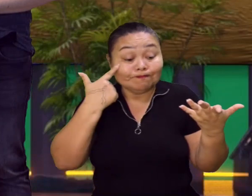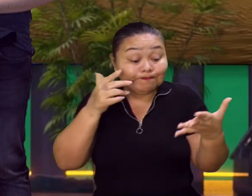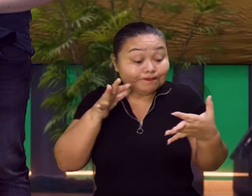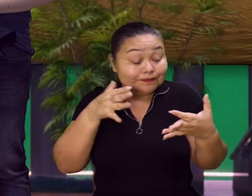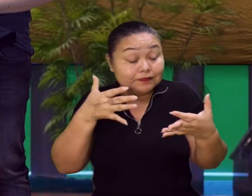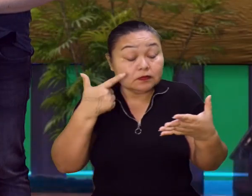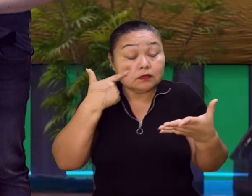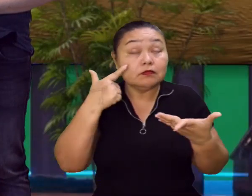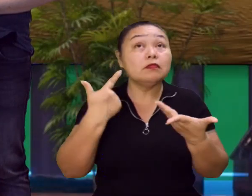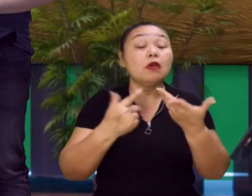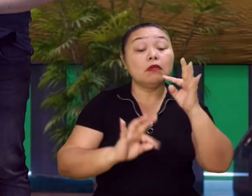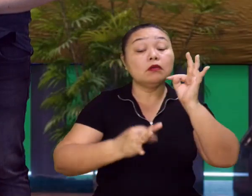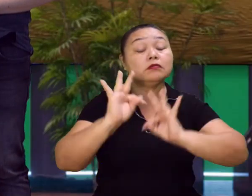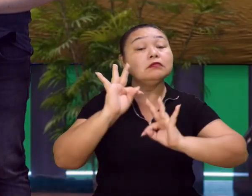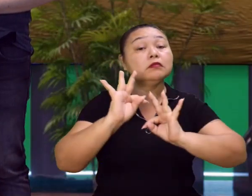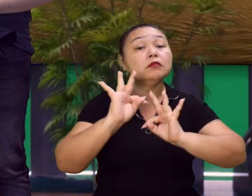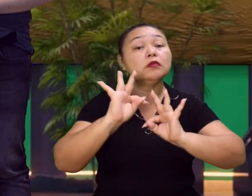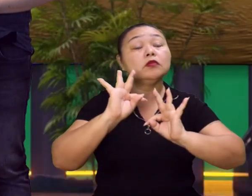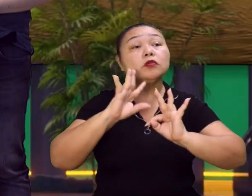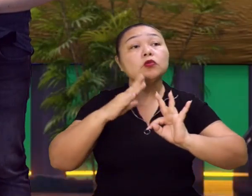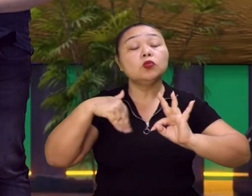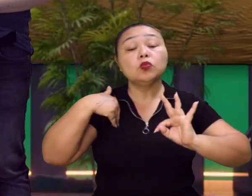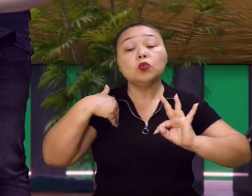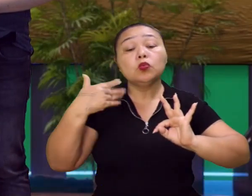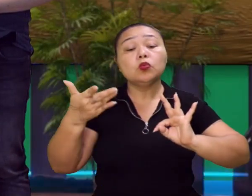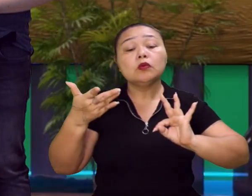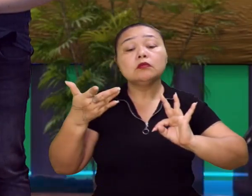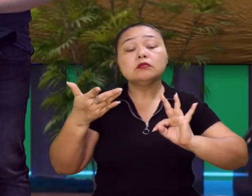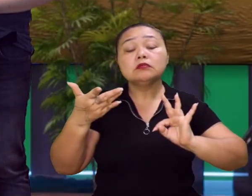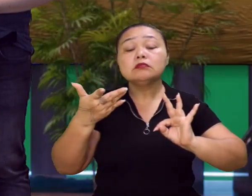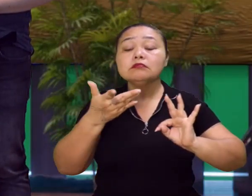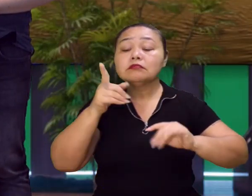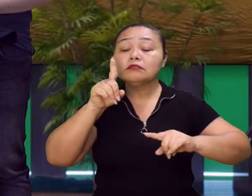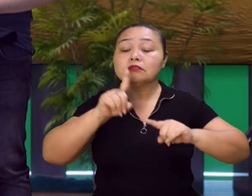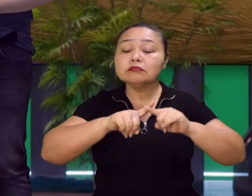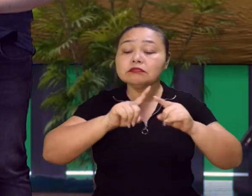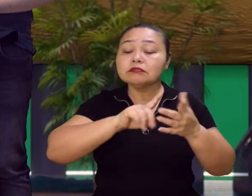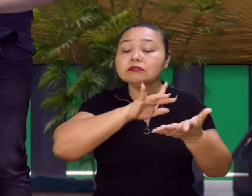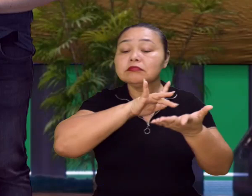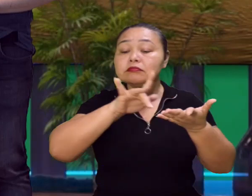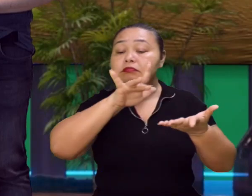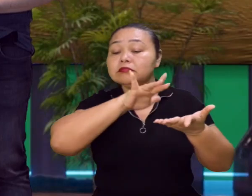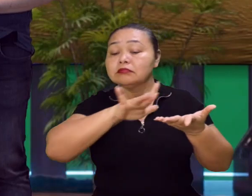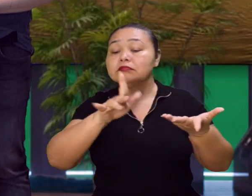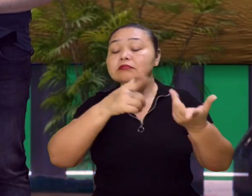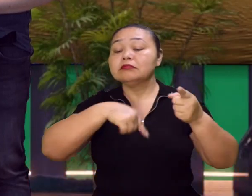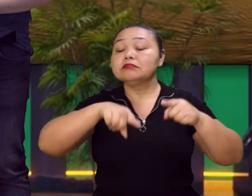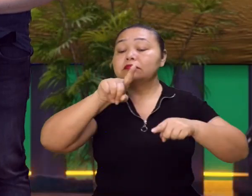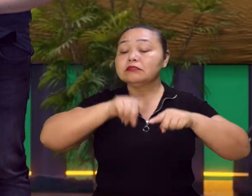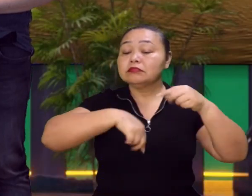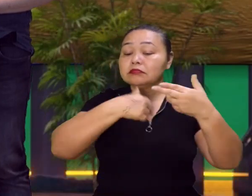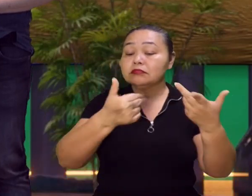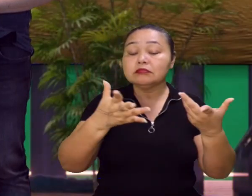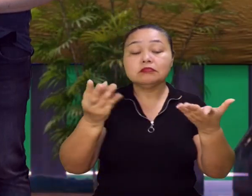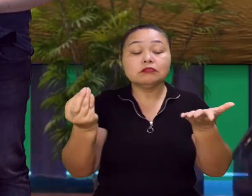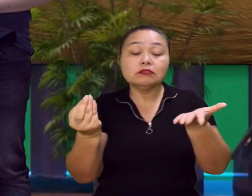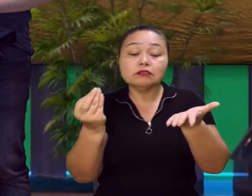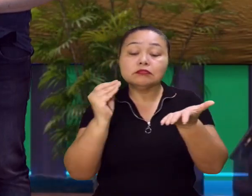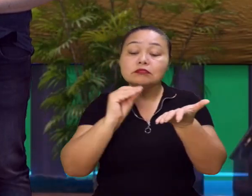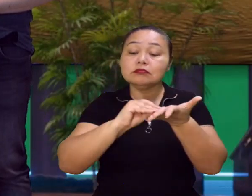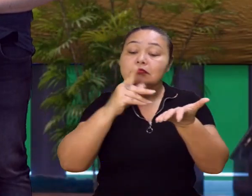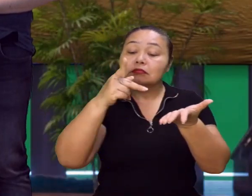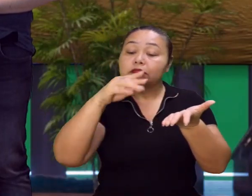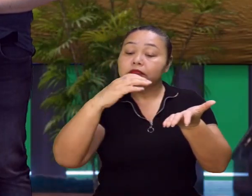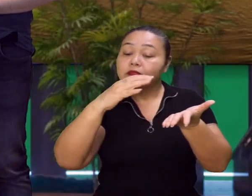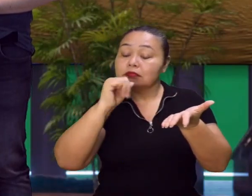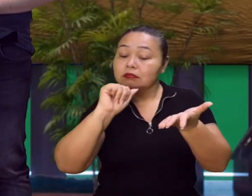pensar tecnologia como sendo apenas aspectos digitais, eletrônicos, peças